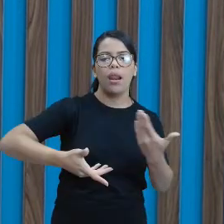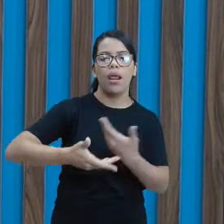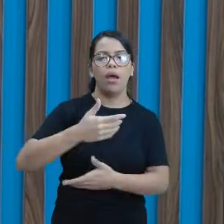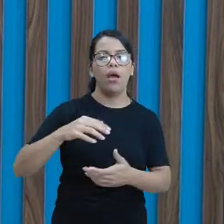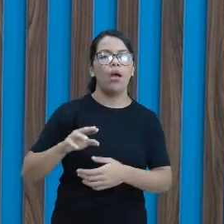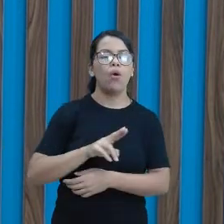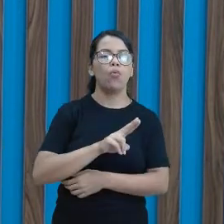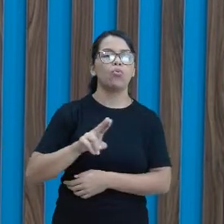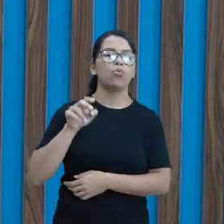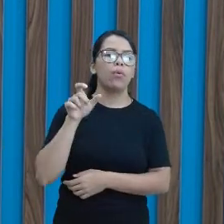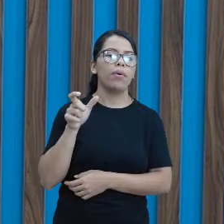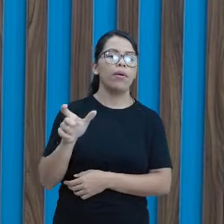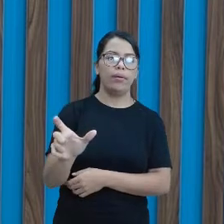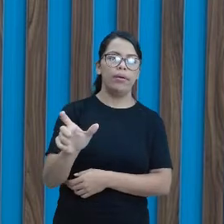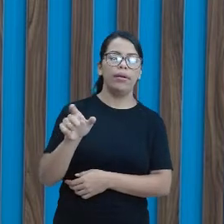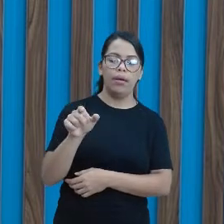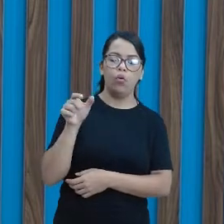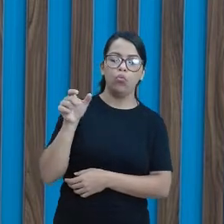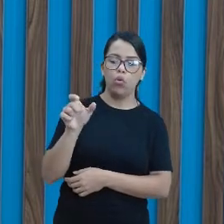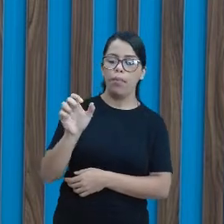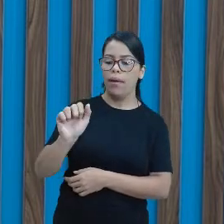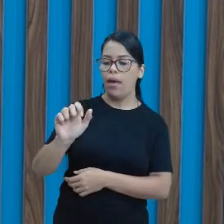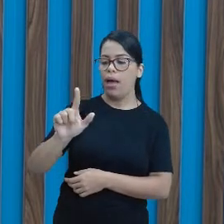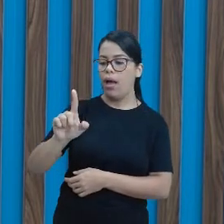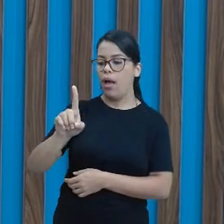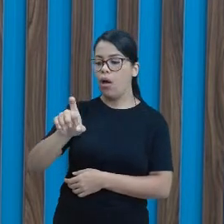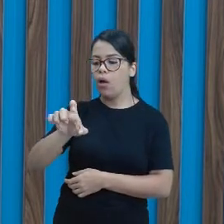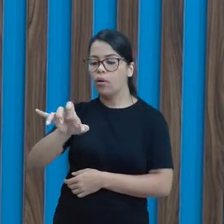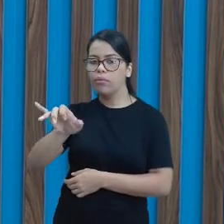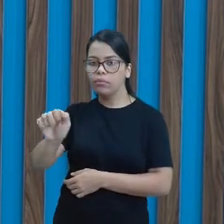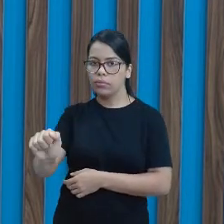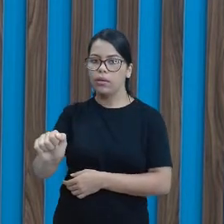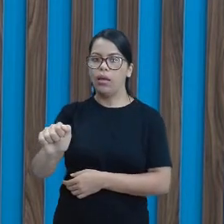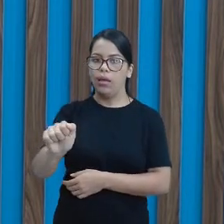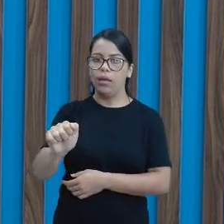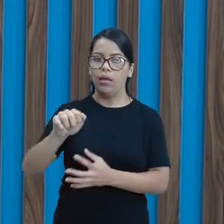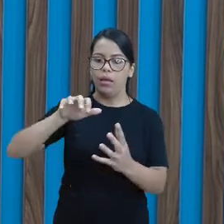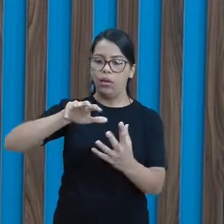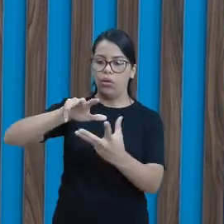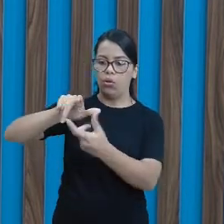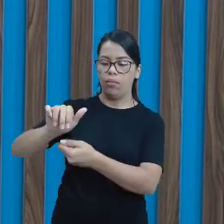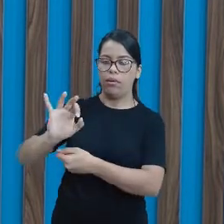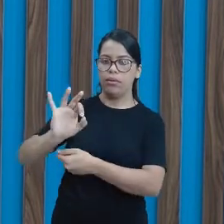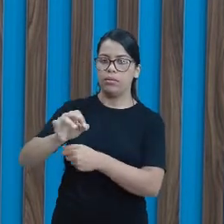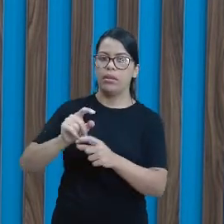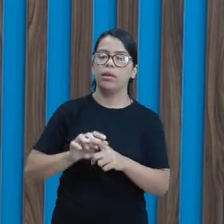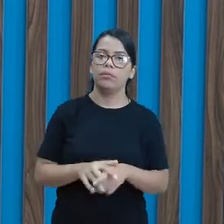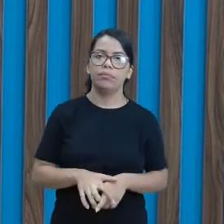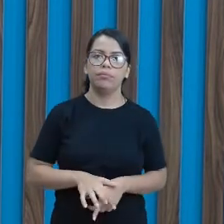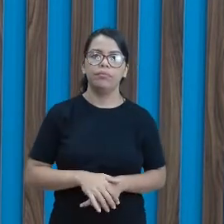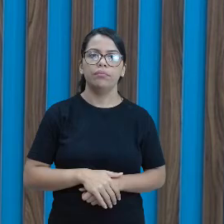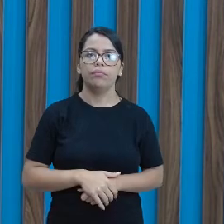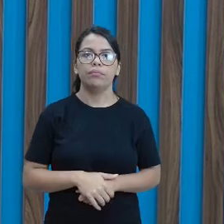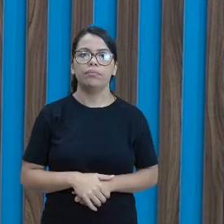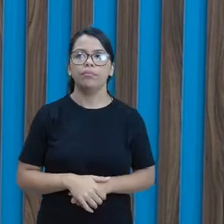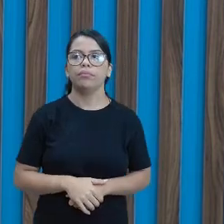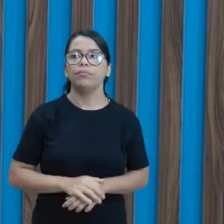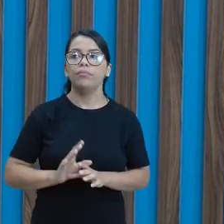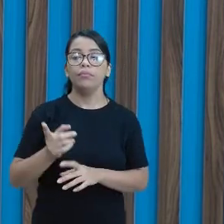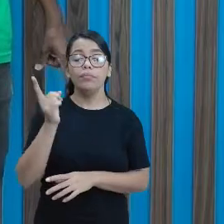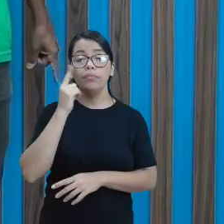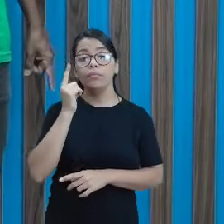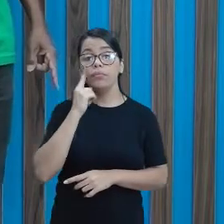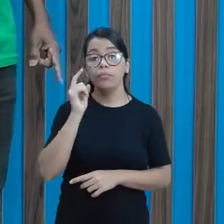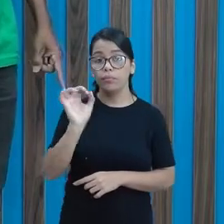global. A gente não, né? Porque foi um filósofo, né? Eles chamaram de aldeia global. Mas é justamente isso aí, tá certo, gente? Tá vendo